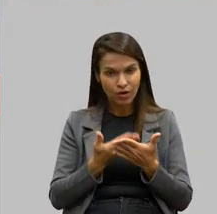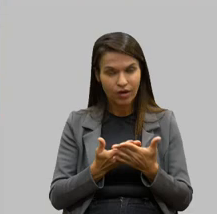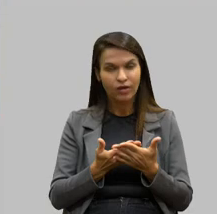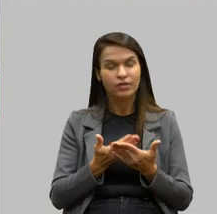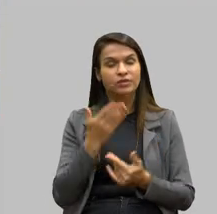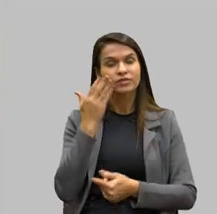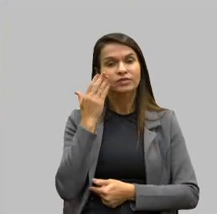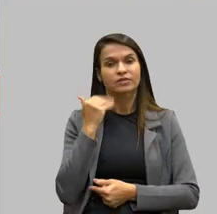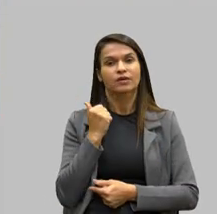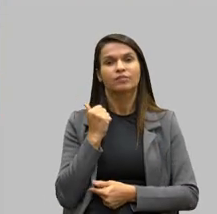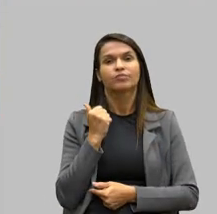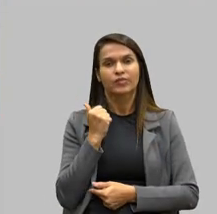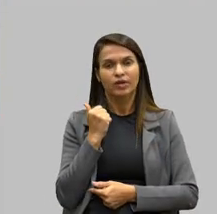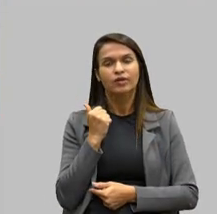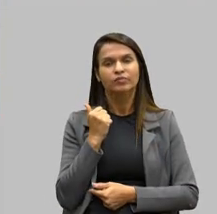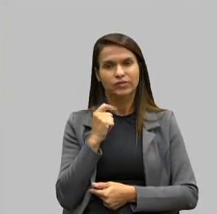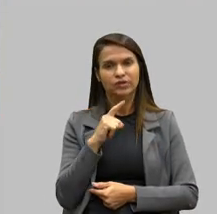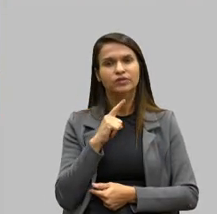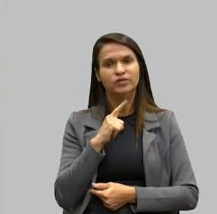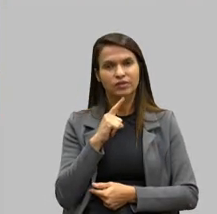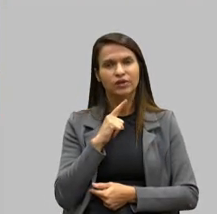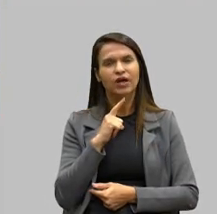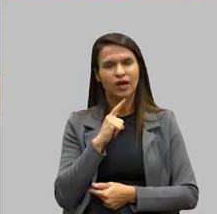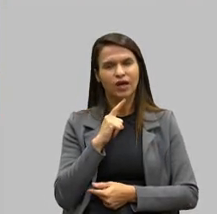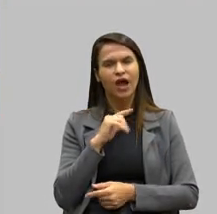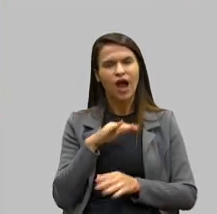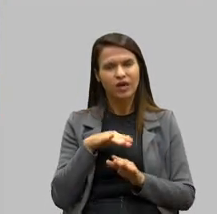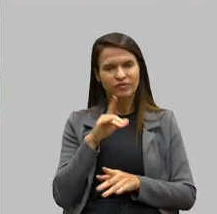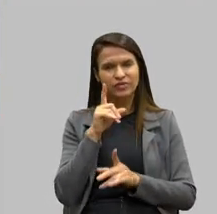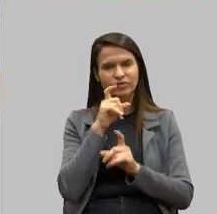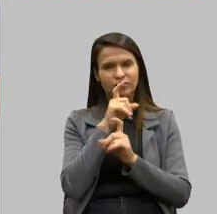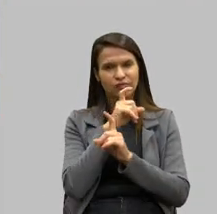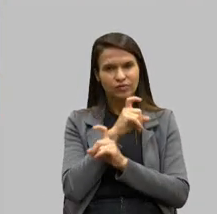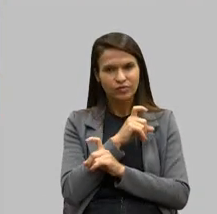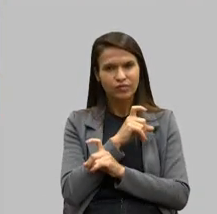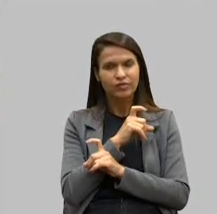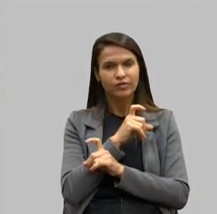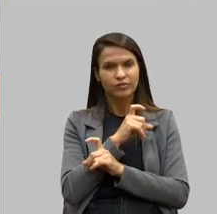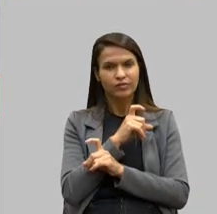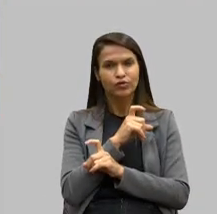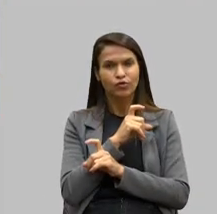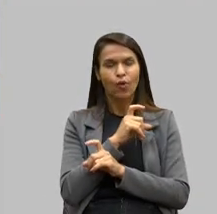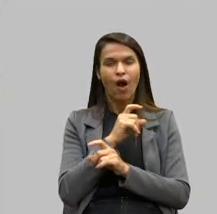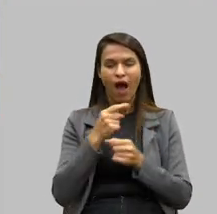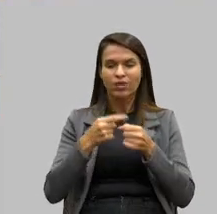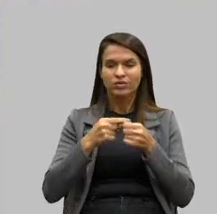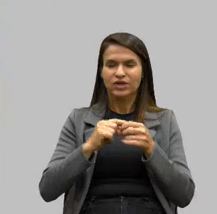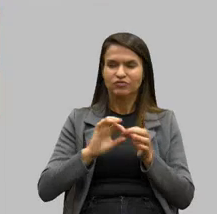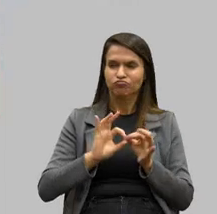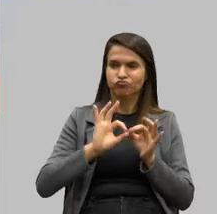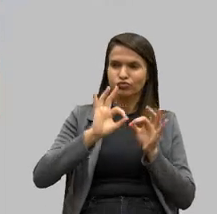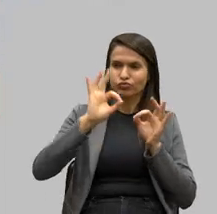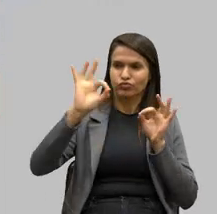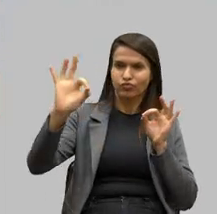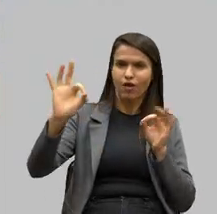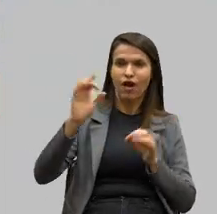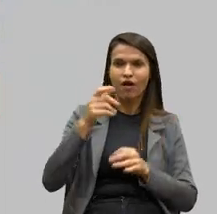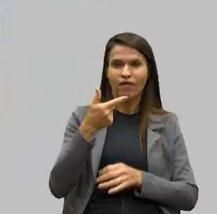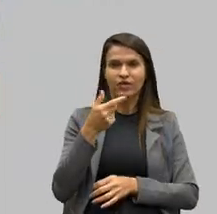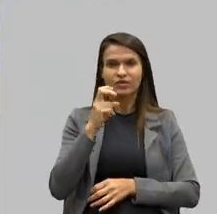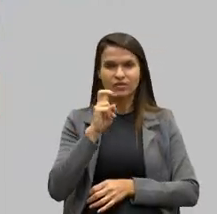a gente tem esse ponto de dificuldade. Às vezes, o distrito está a 25 quilômetros da sede,